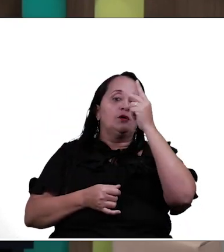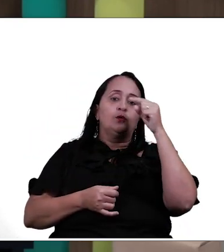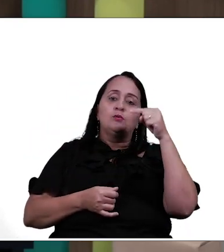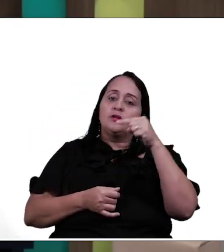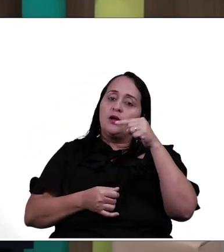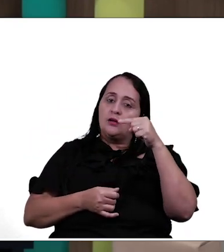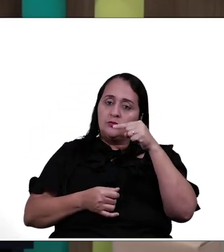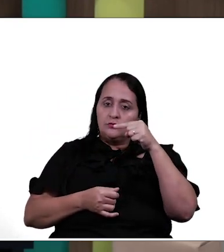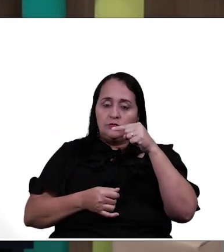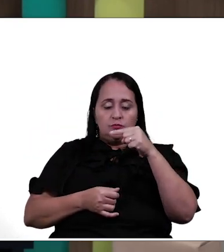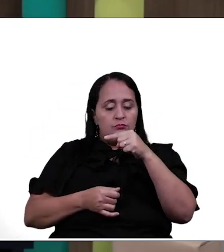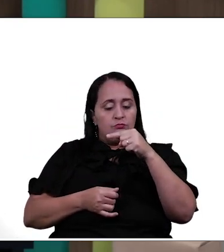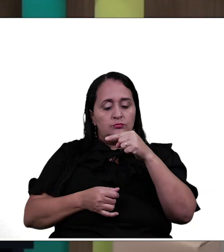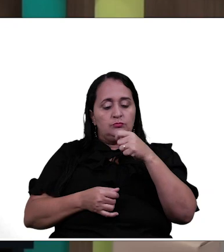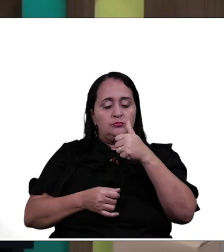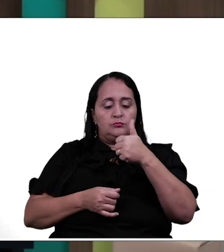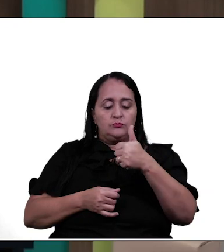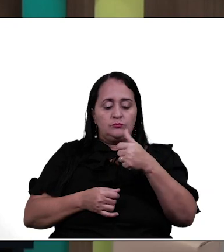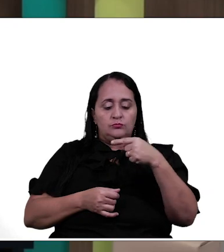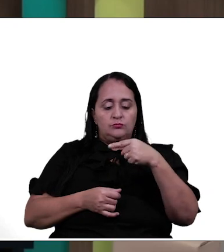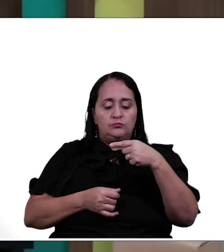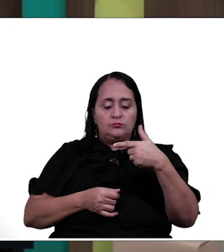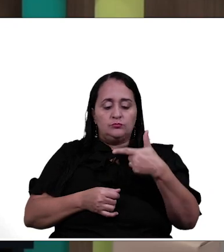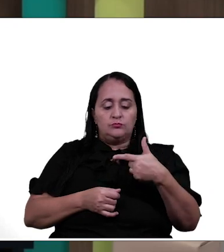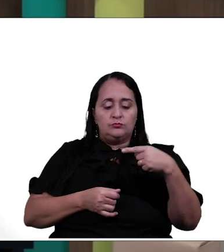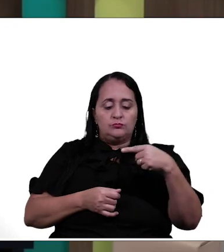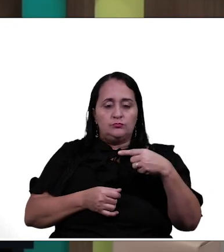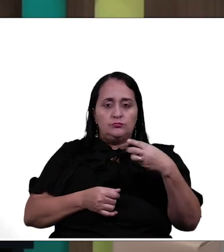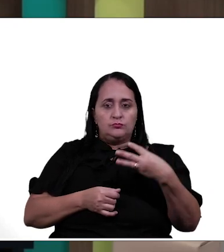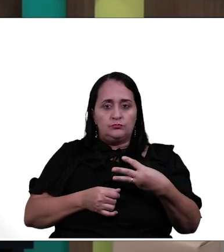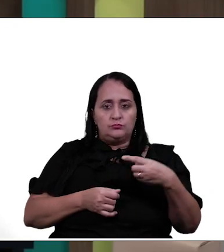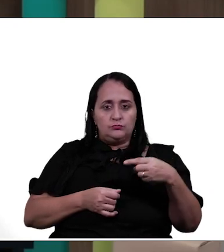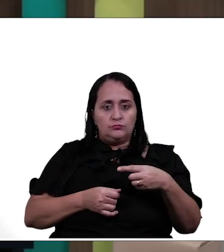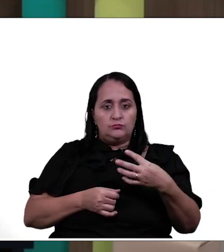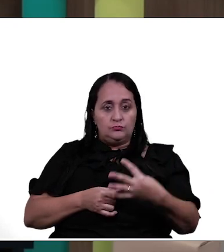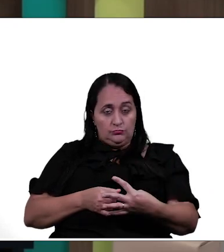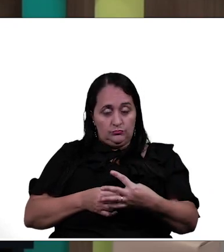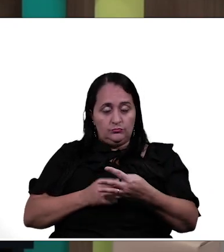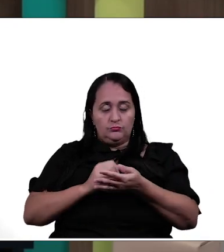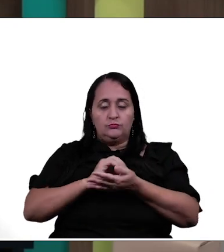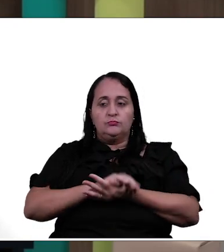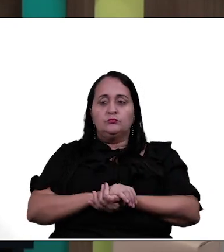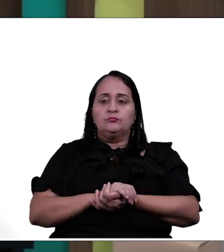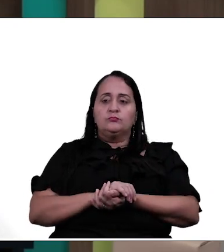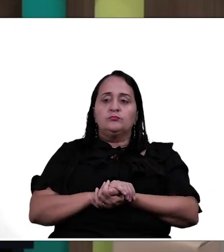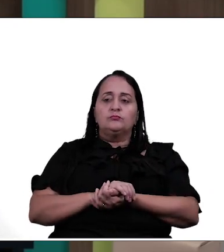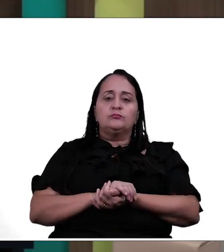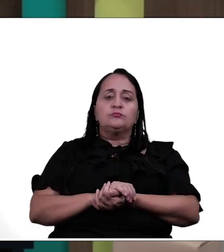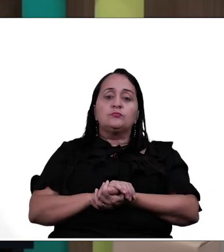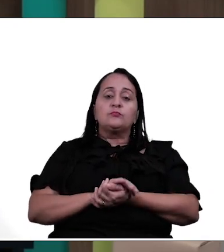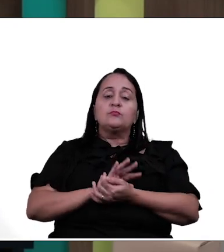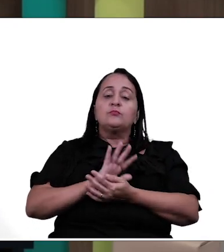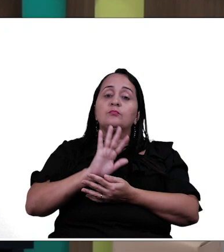aqui um 9 apenas. Existe um intruso? Existe. Alguém que não é